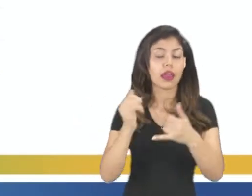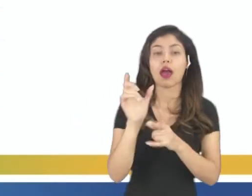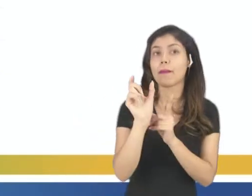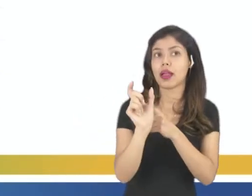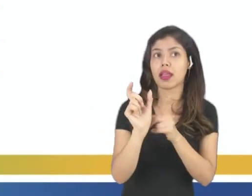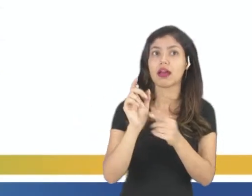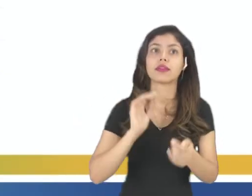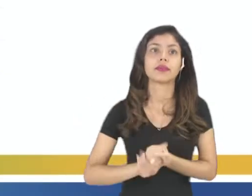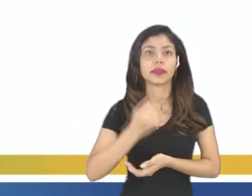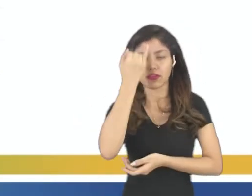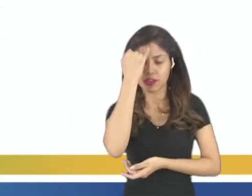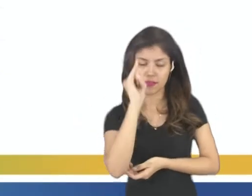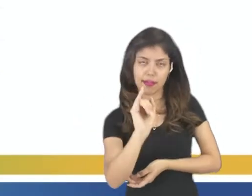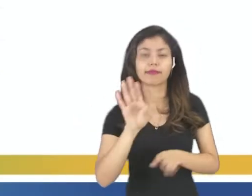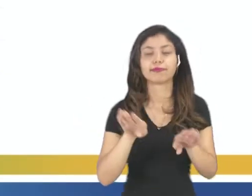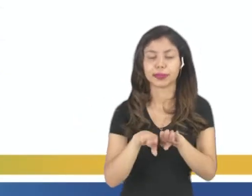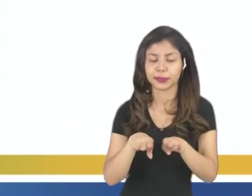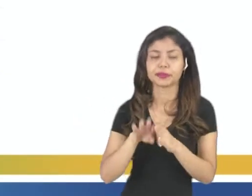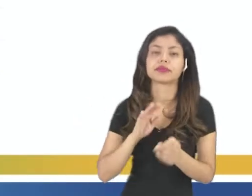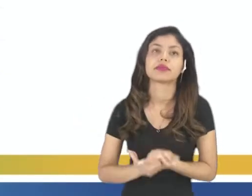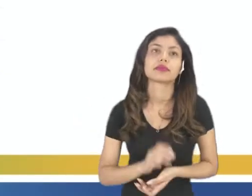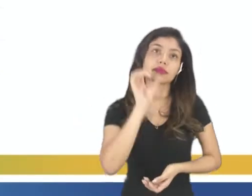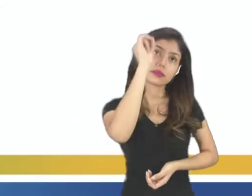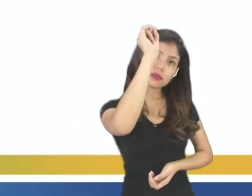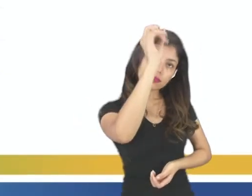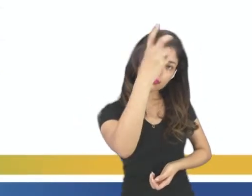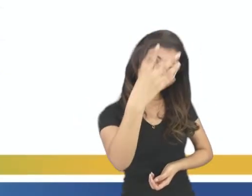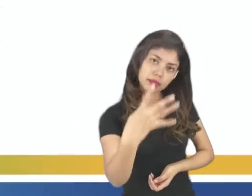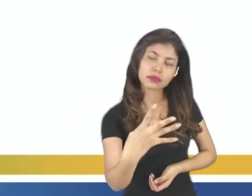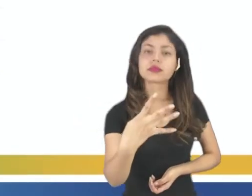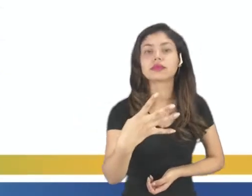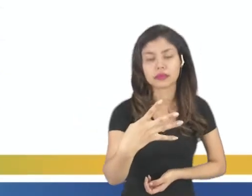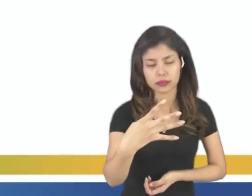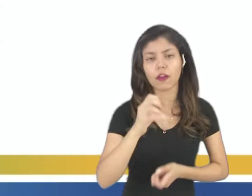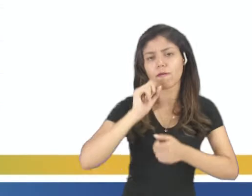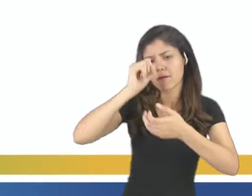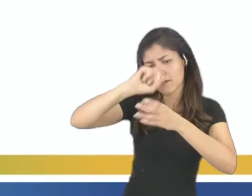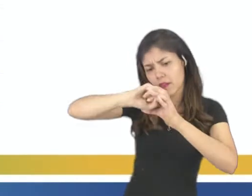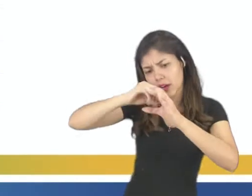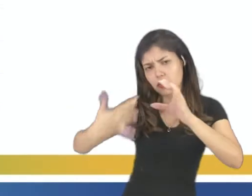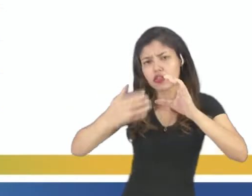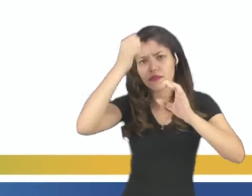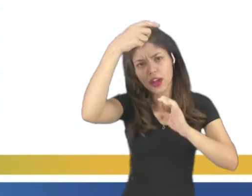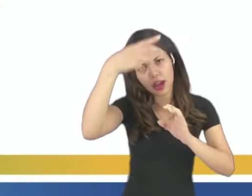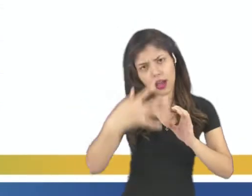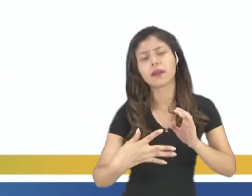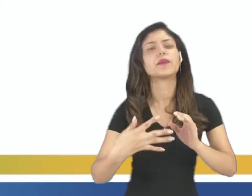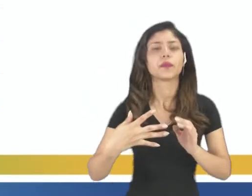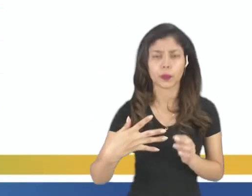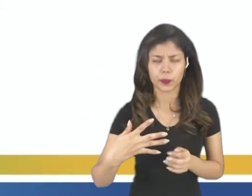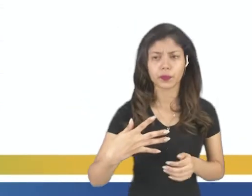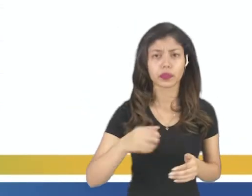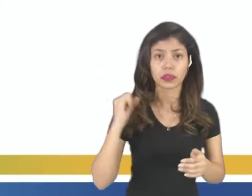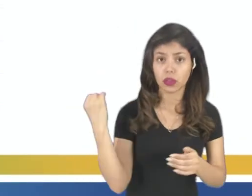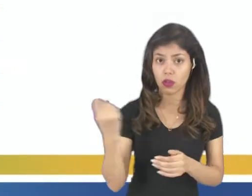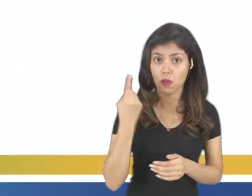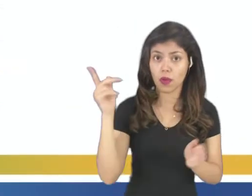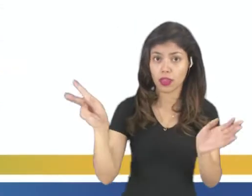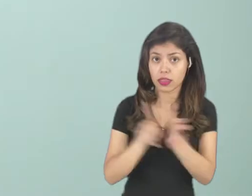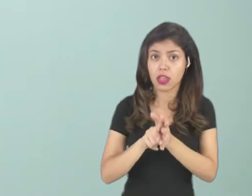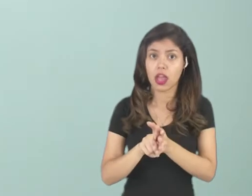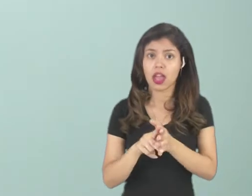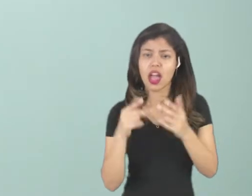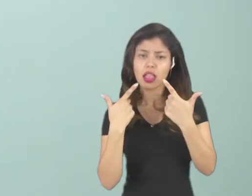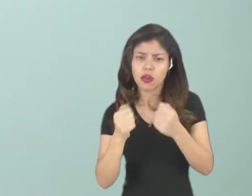é o jogo de ideias. Então nós temos aqui, né, várias características. Tá? Uma delas é uma linguagem